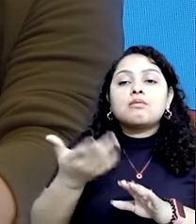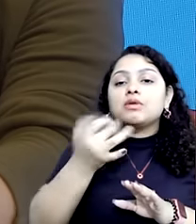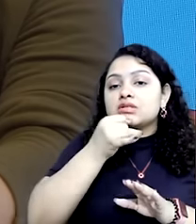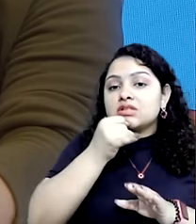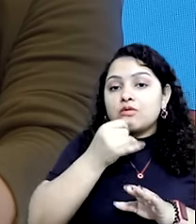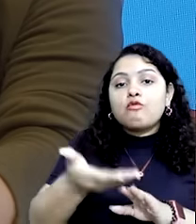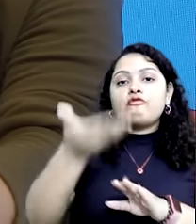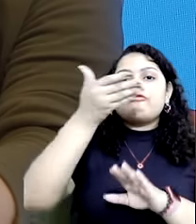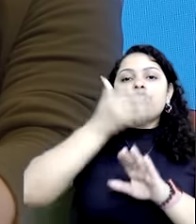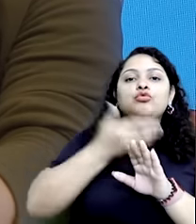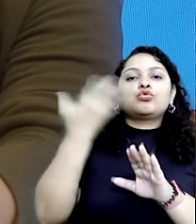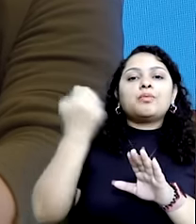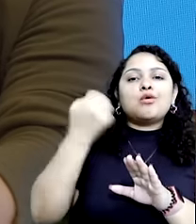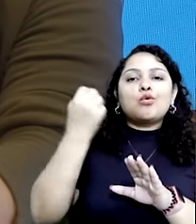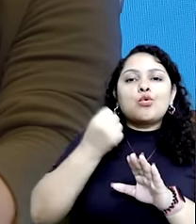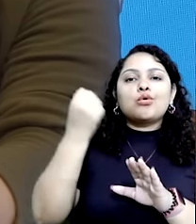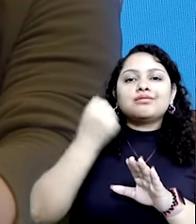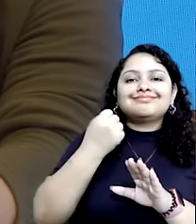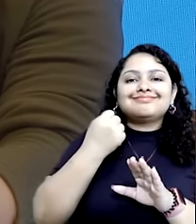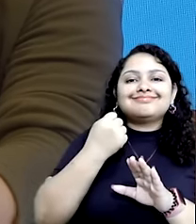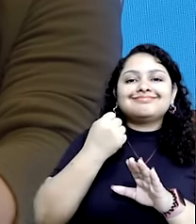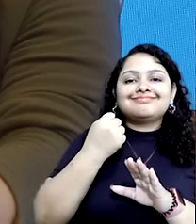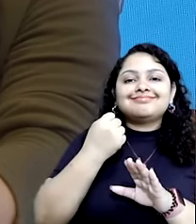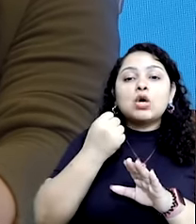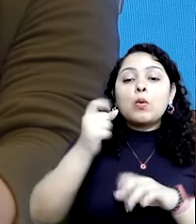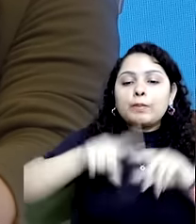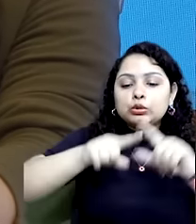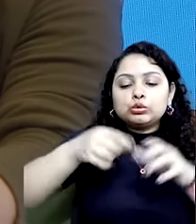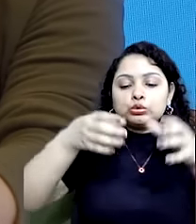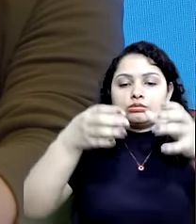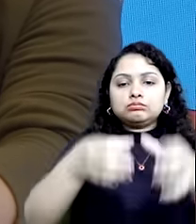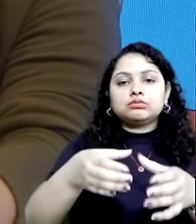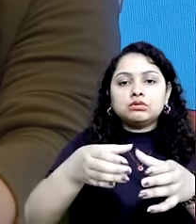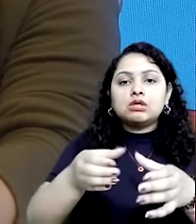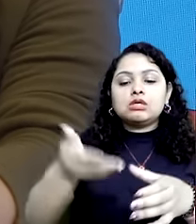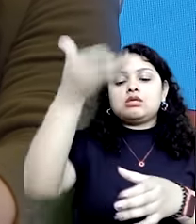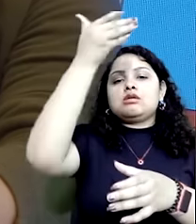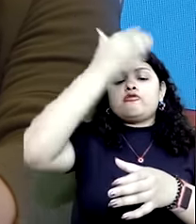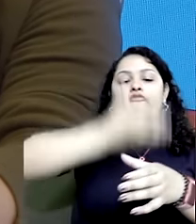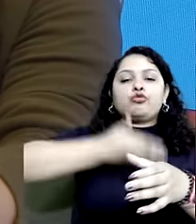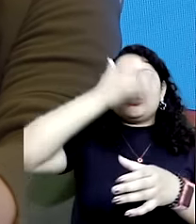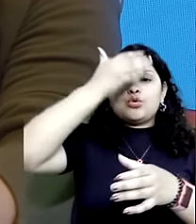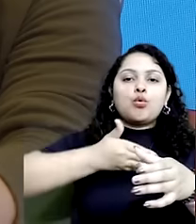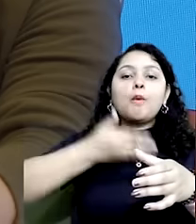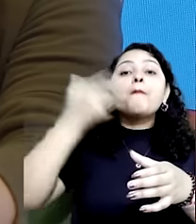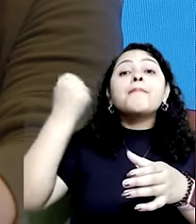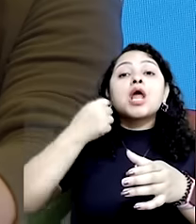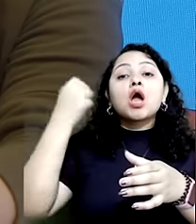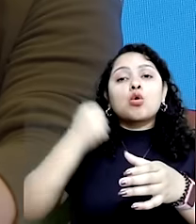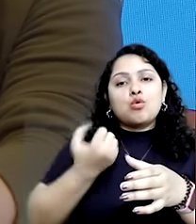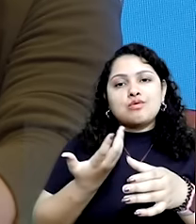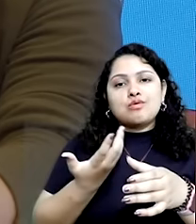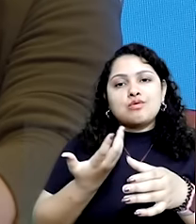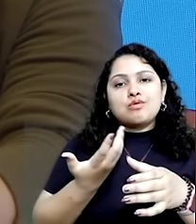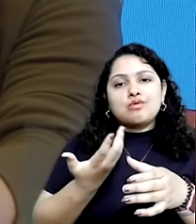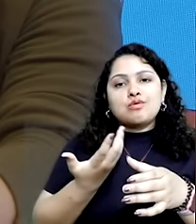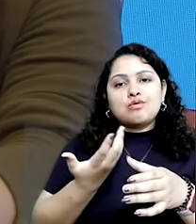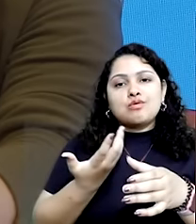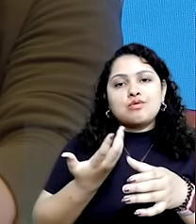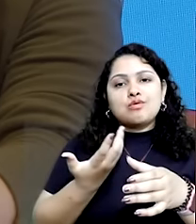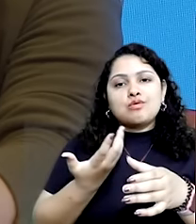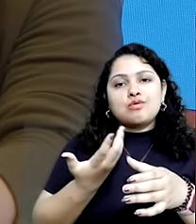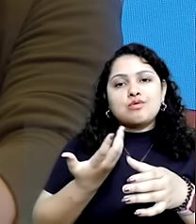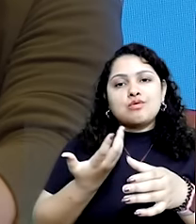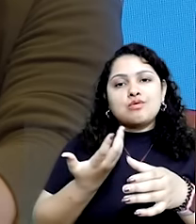exige né que você tenha o fundo branco então brinca né eu falo pro pessoal F gente vamos fazer um fundo infinito né então às vezes uma